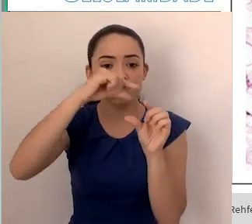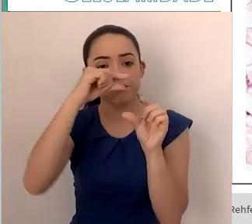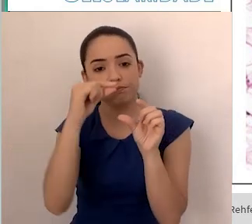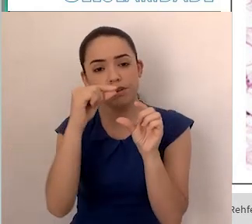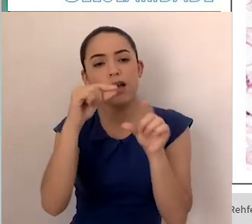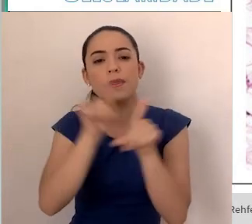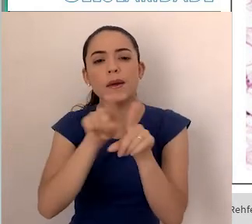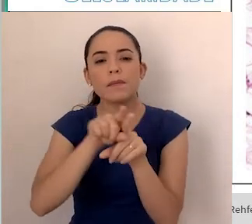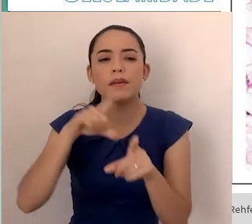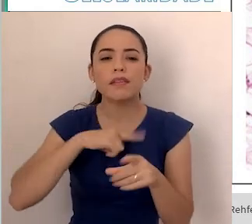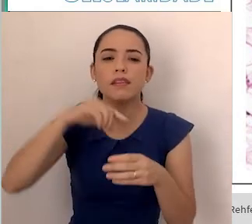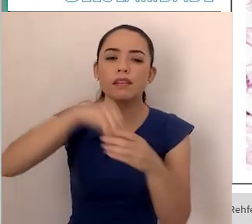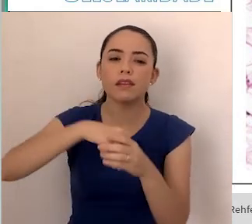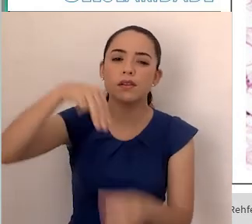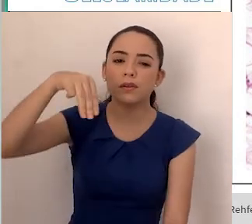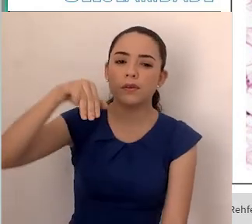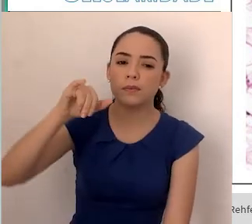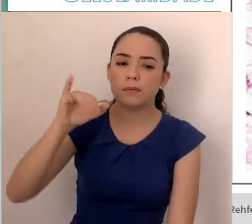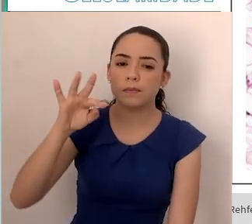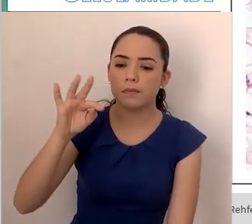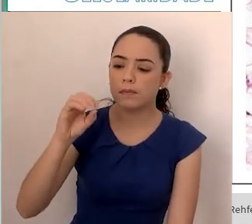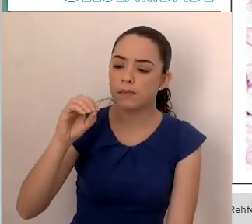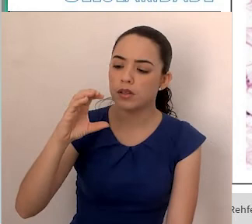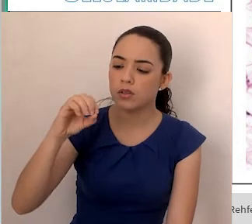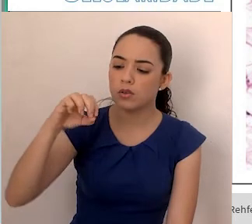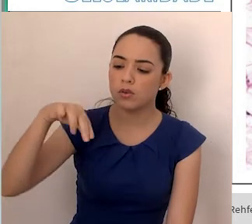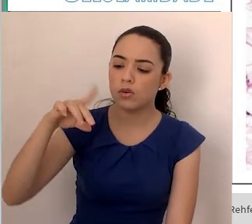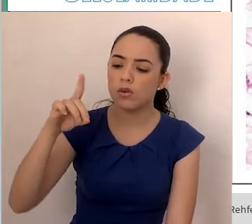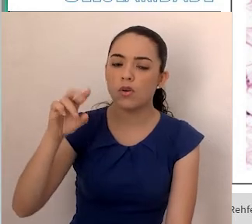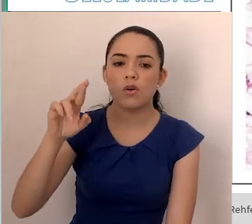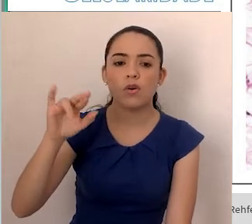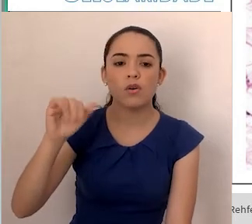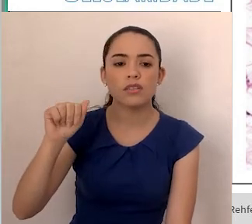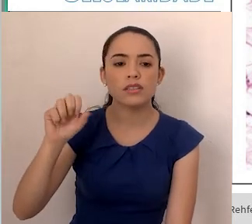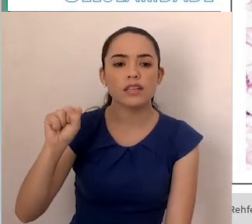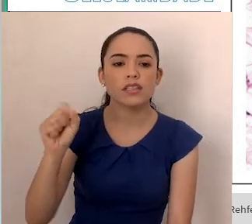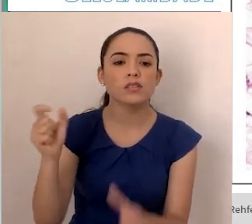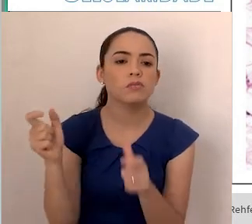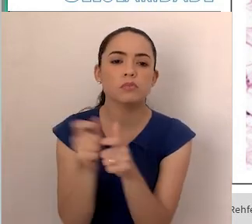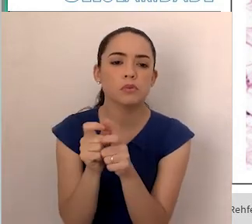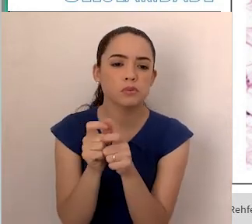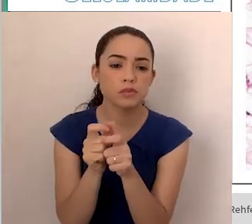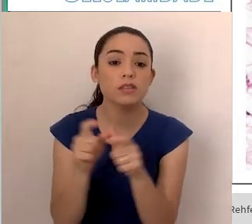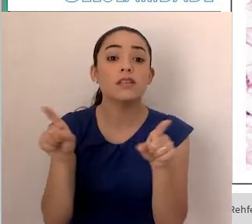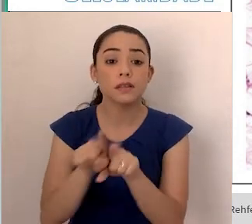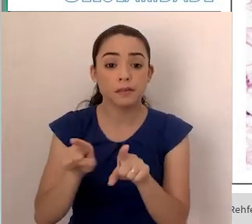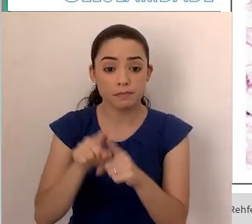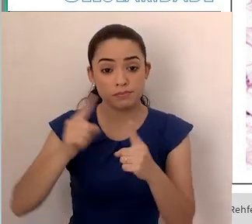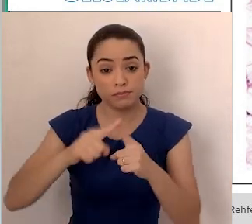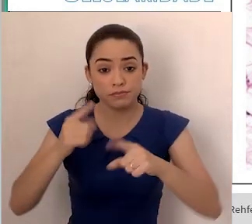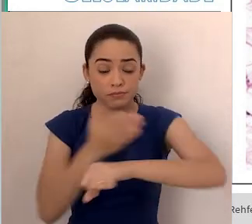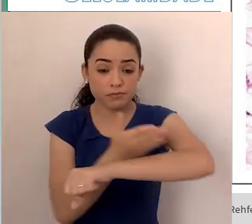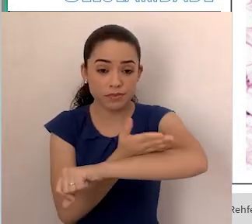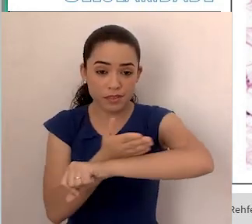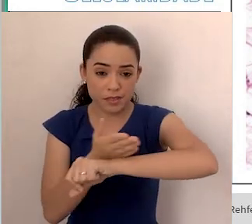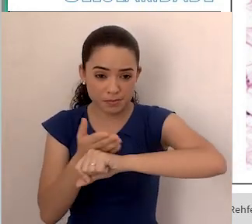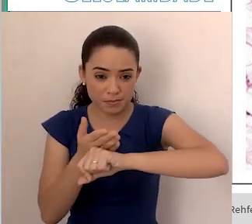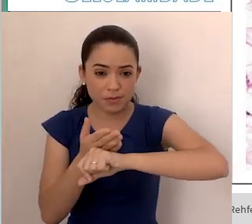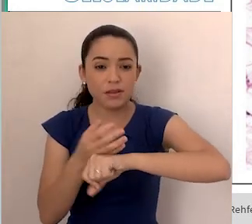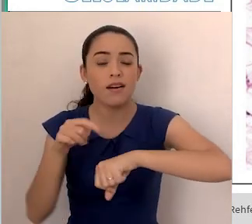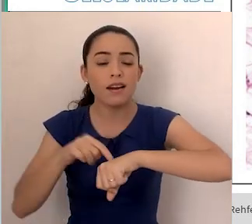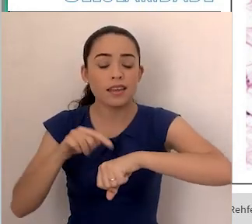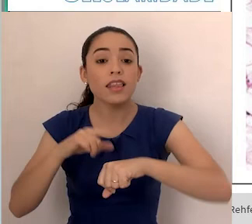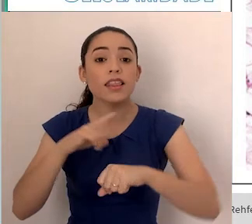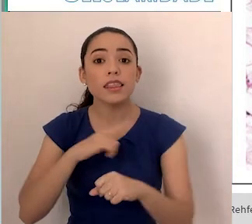achatado e localizado na periferia e poucas mitocôndrias com baixa taxa de oxidação são encontradas. Além disso, esses